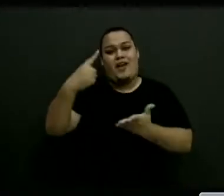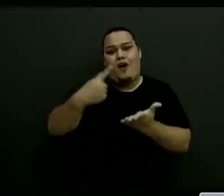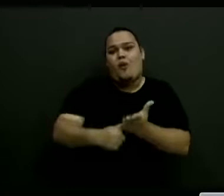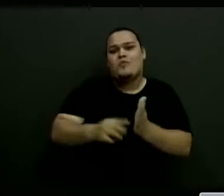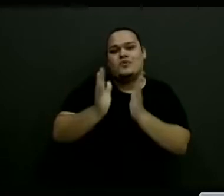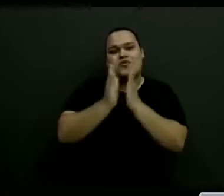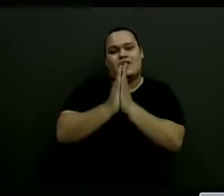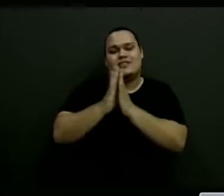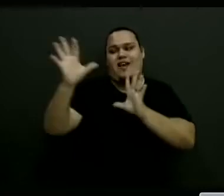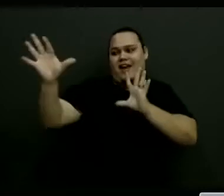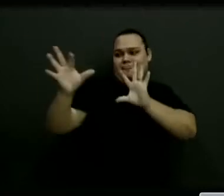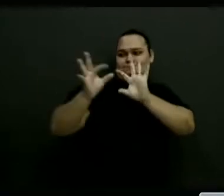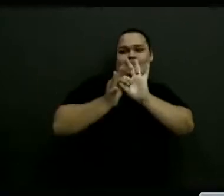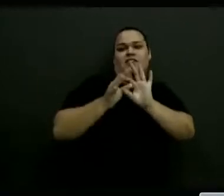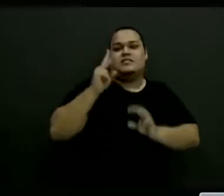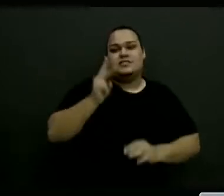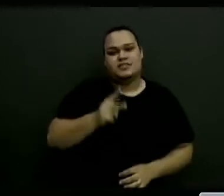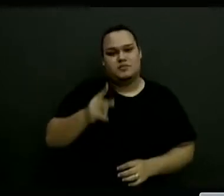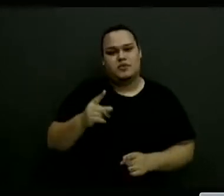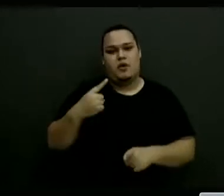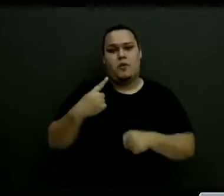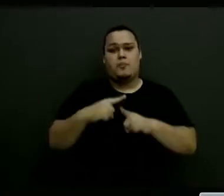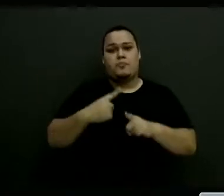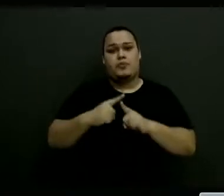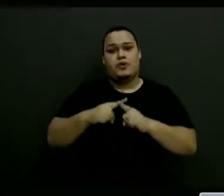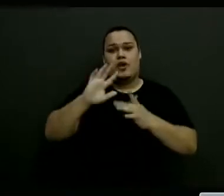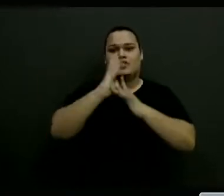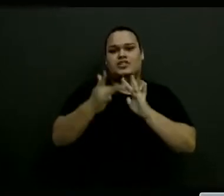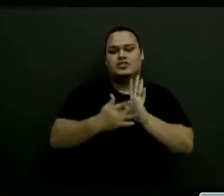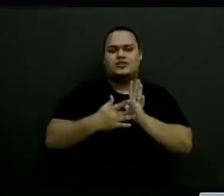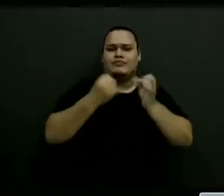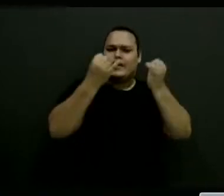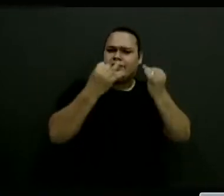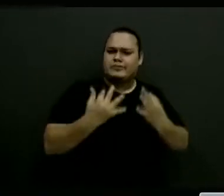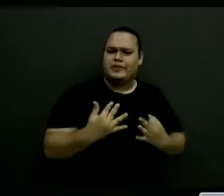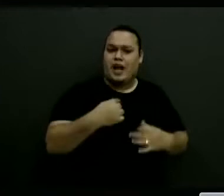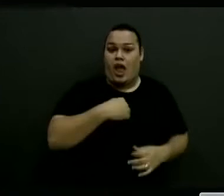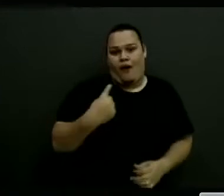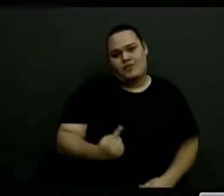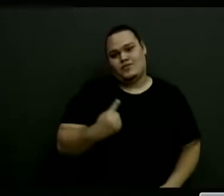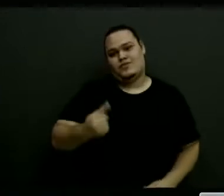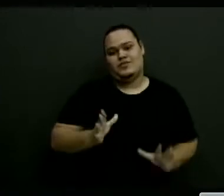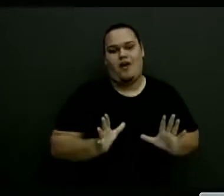Jesus se afastou dos seus discípulos como um tiro de pedra